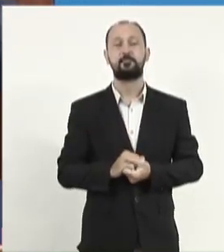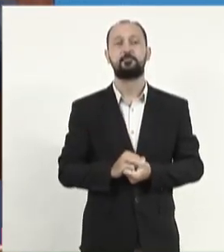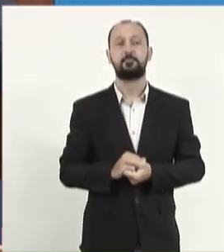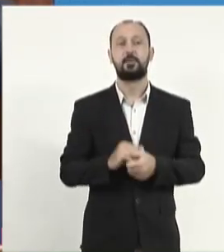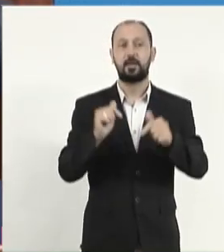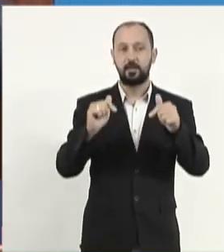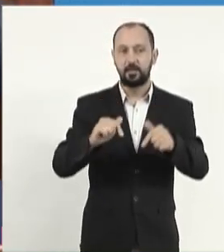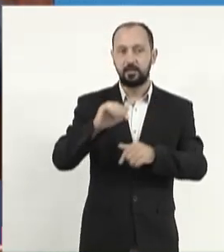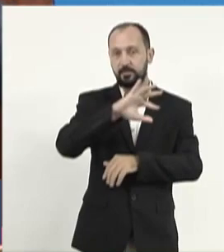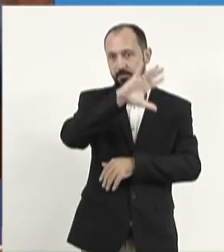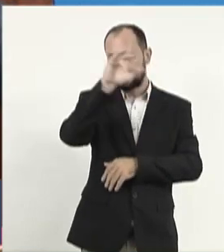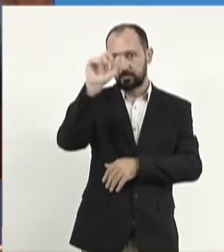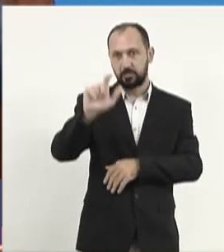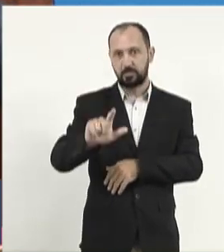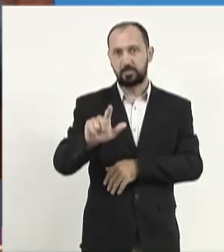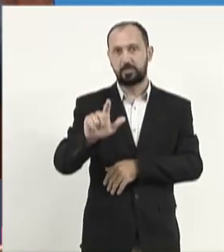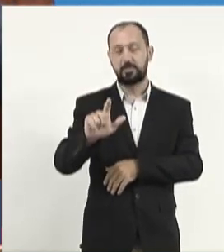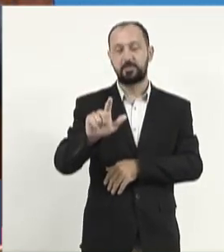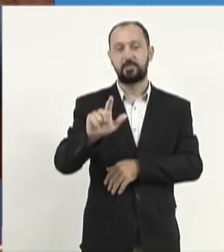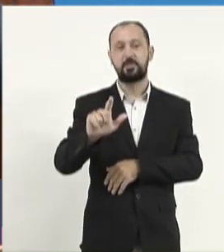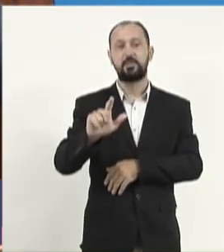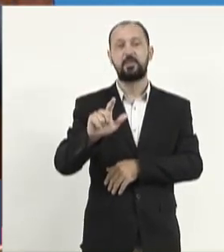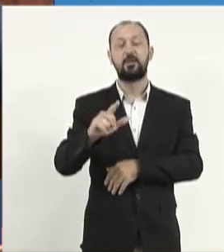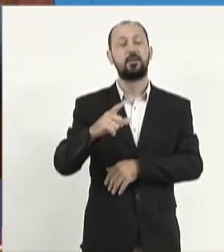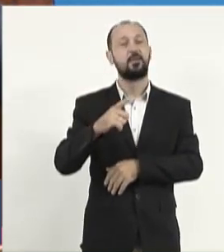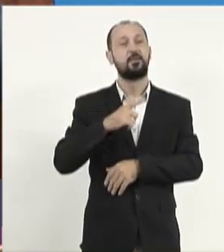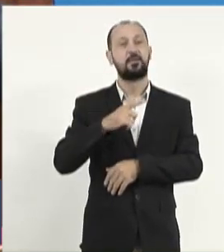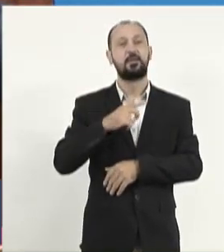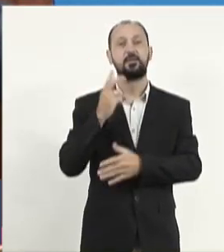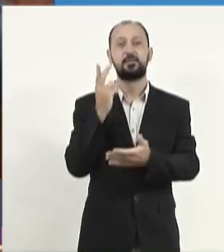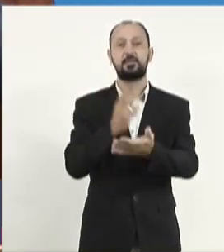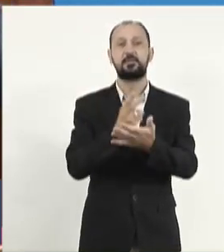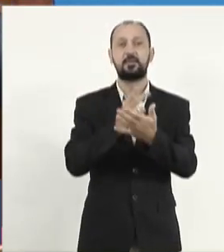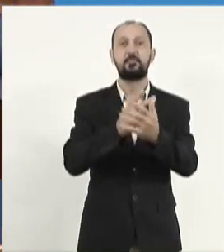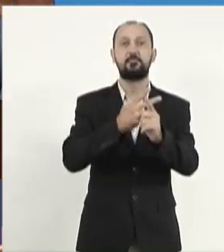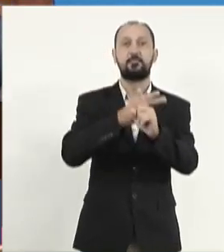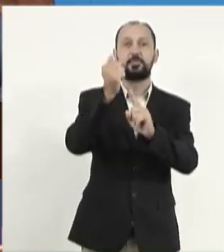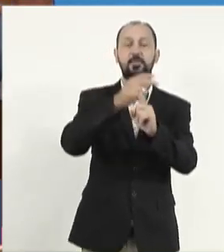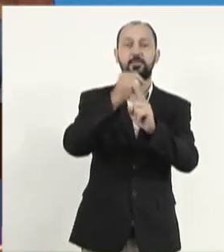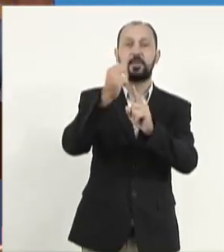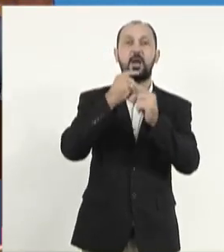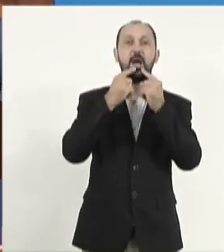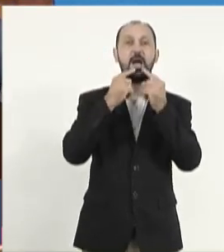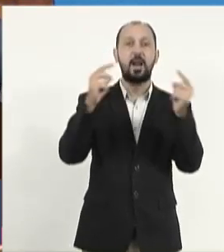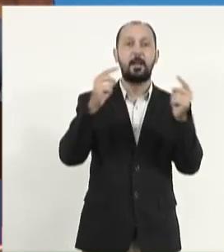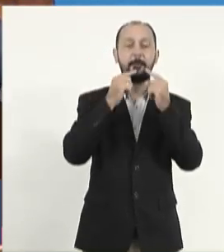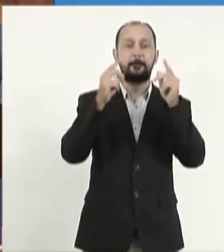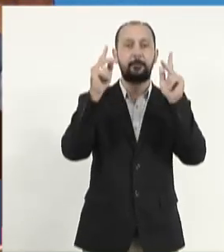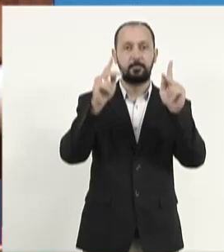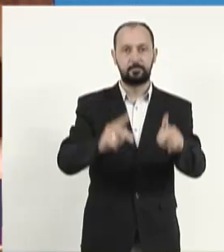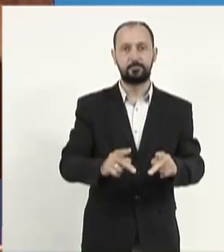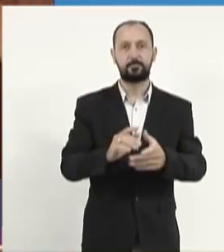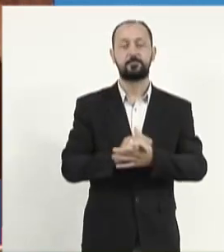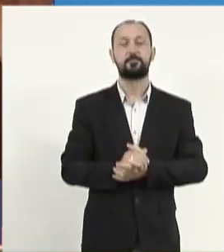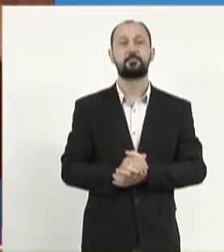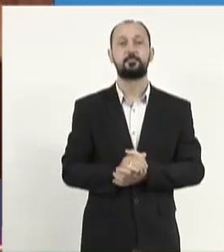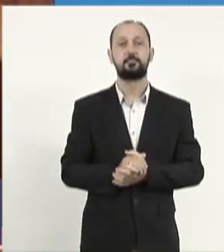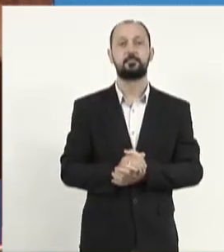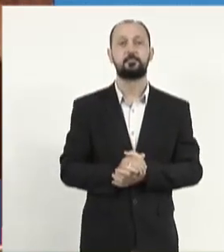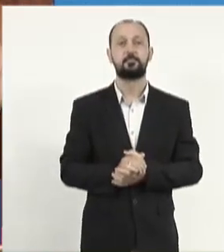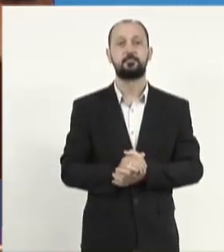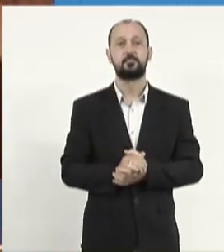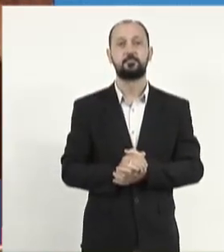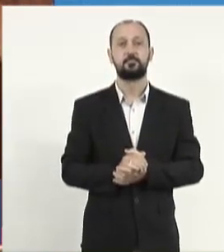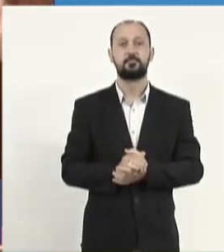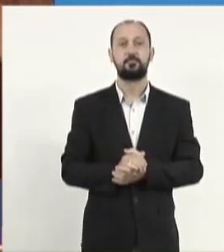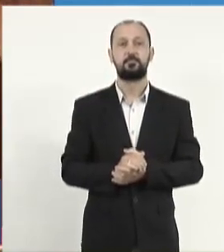aqui no Mato Grosso do Sul, ela tem sido agora campeã de reclamações da população, Primeiro, que eu